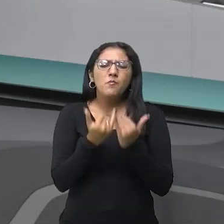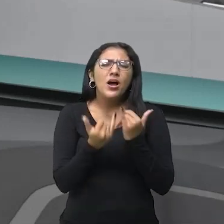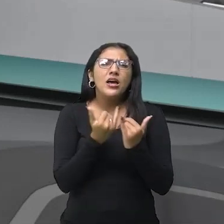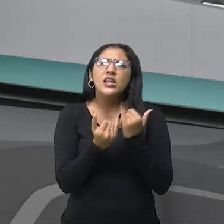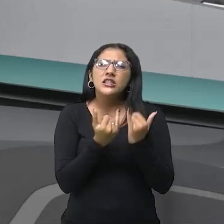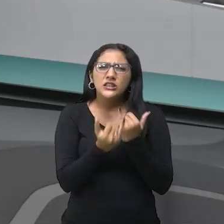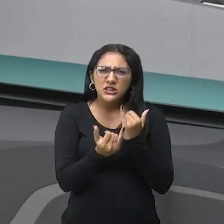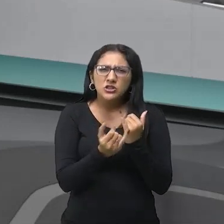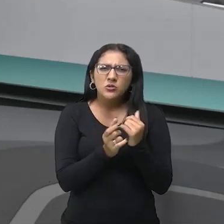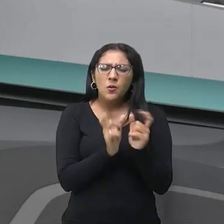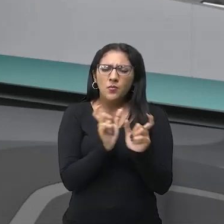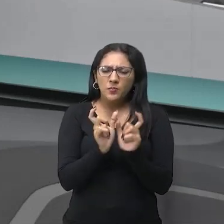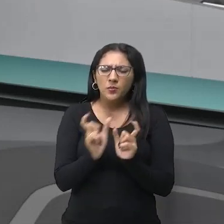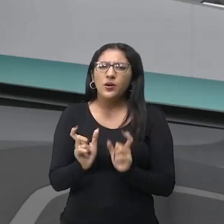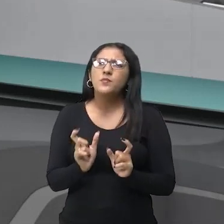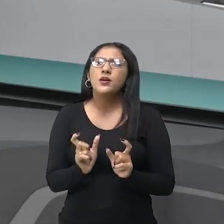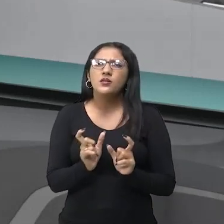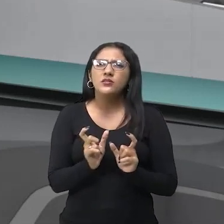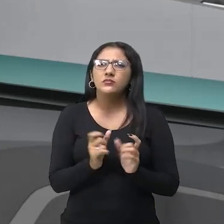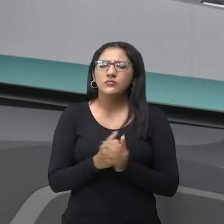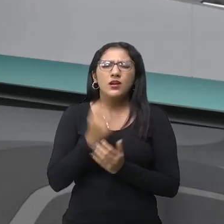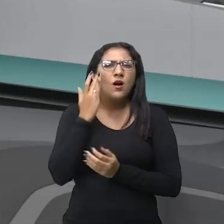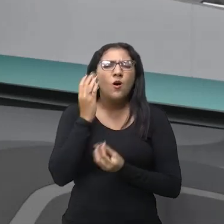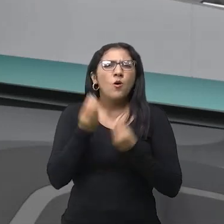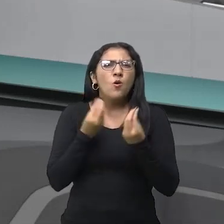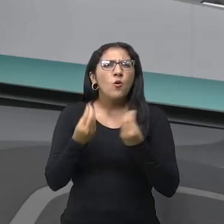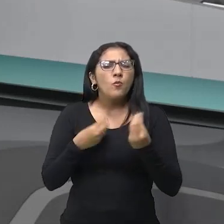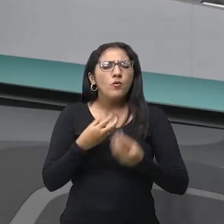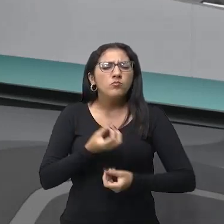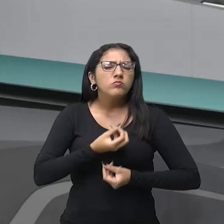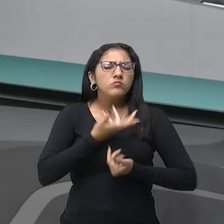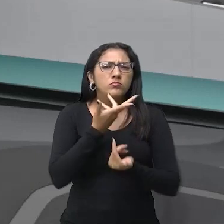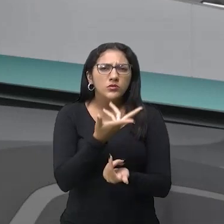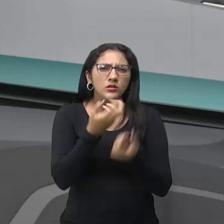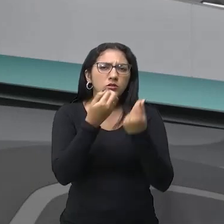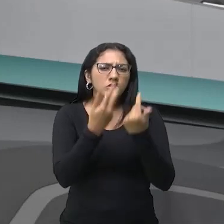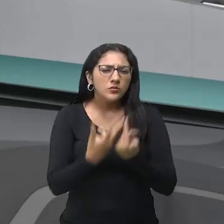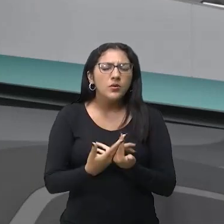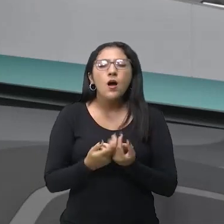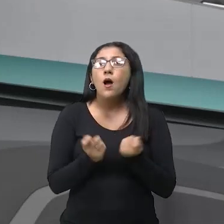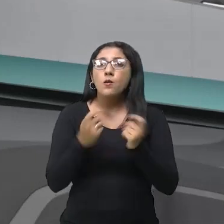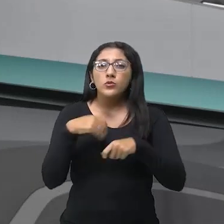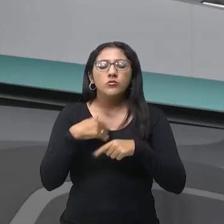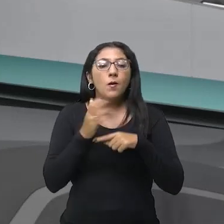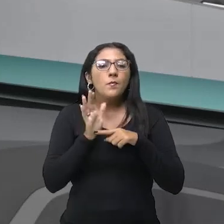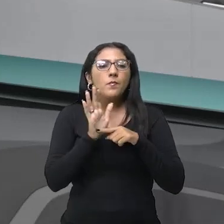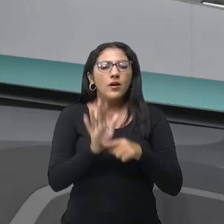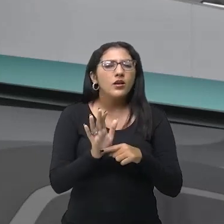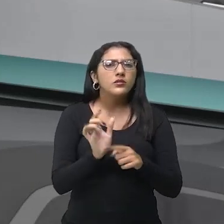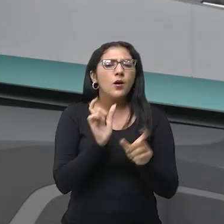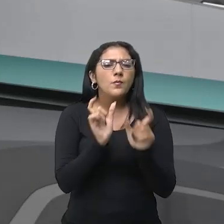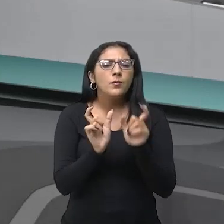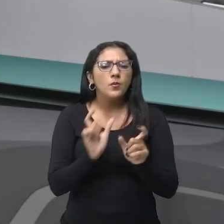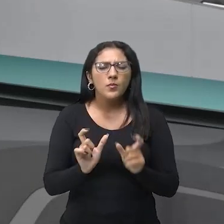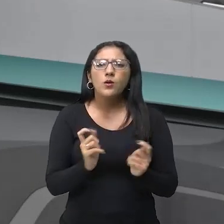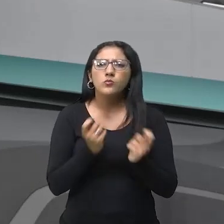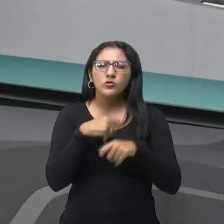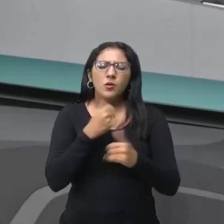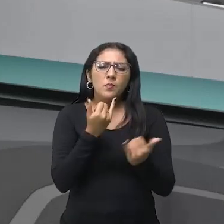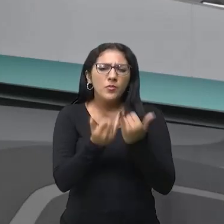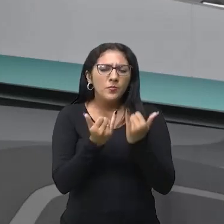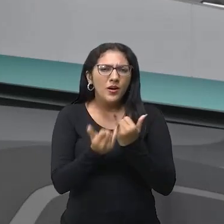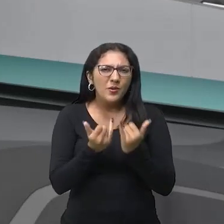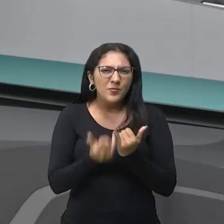entre as coisas? Será que através da maneira como eu me expresso, eu consigo demonstrar que coisas podem ser